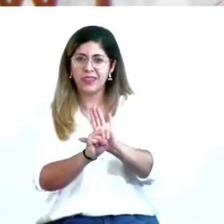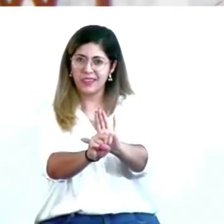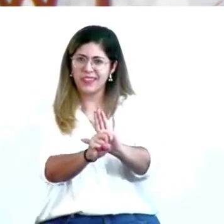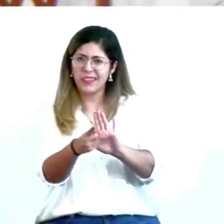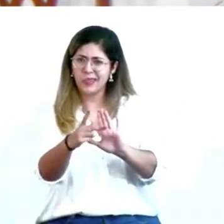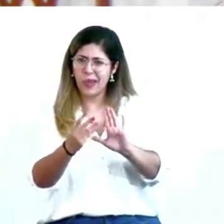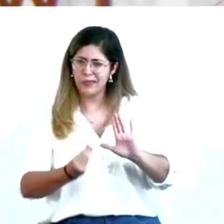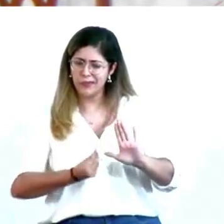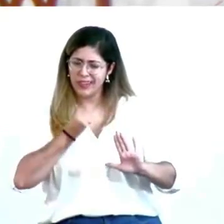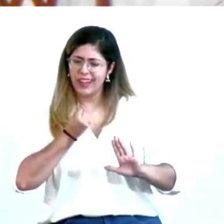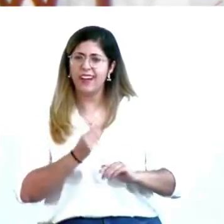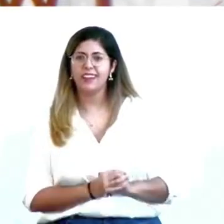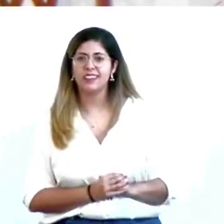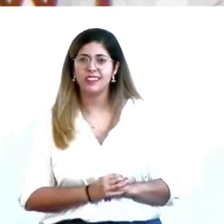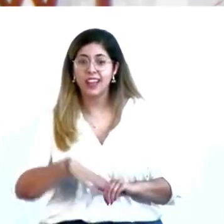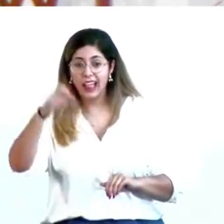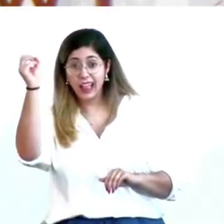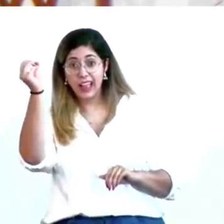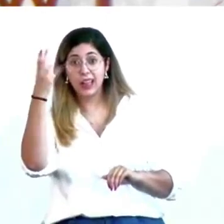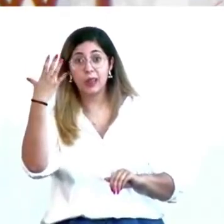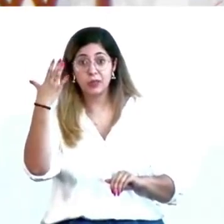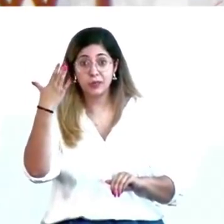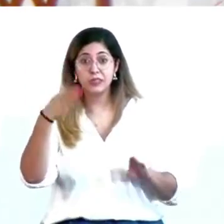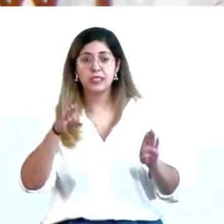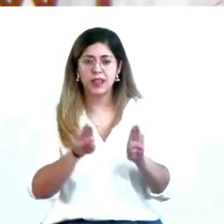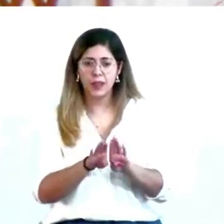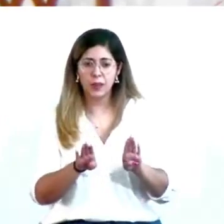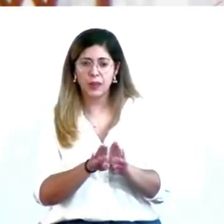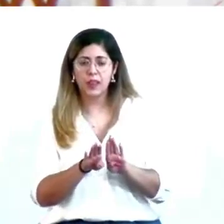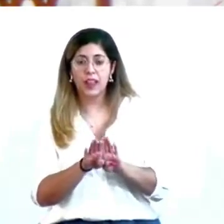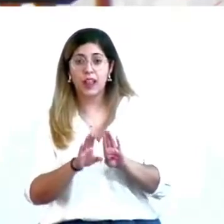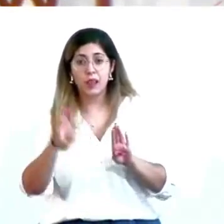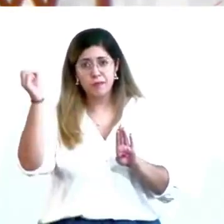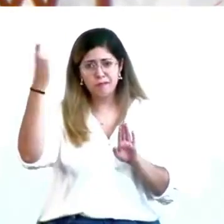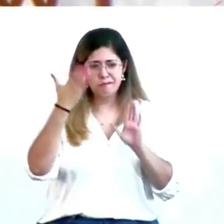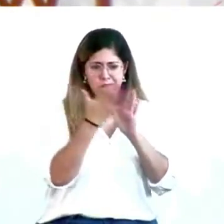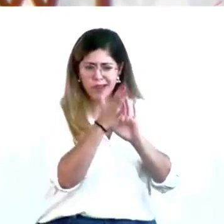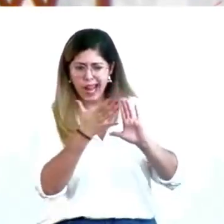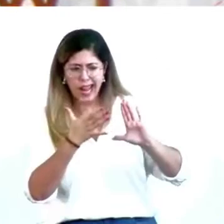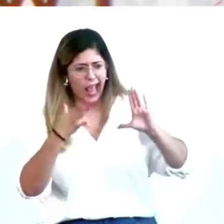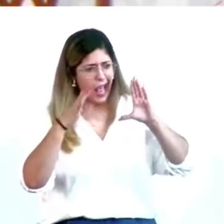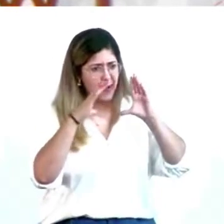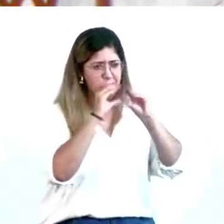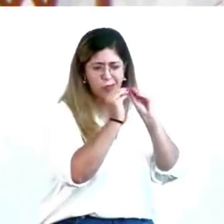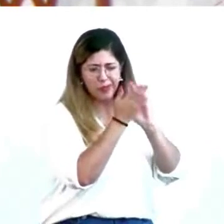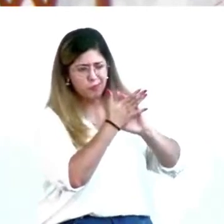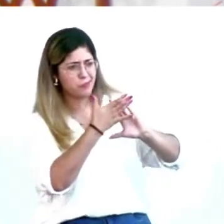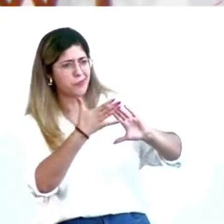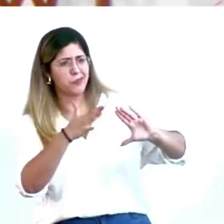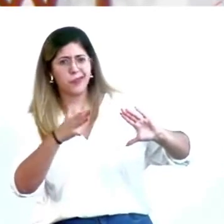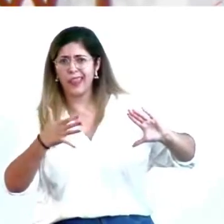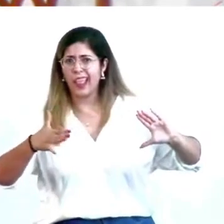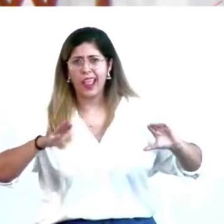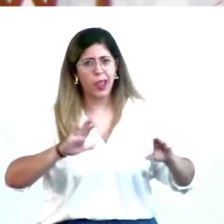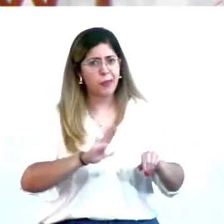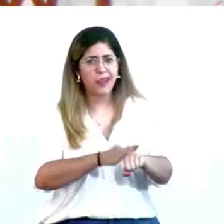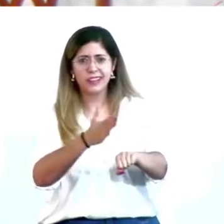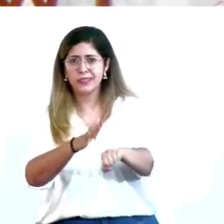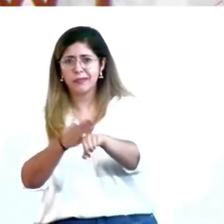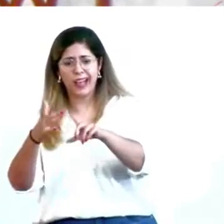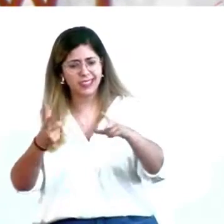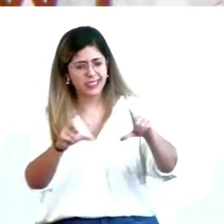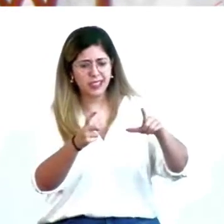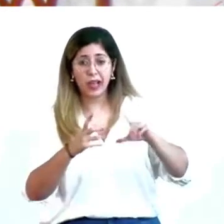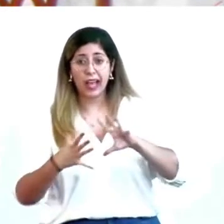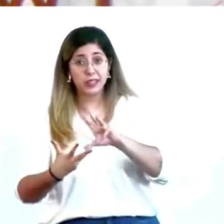Você é luz, e como luz você deve clarear essas trevas. espalhadas